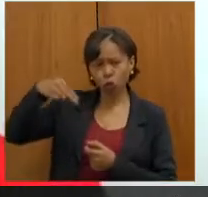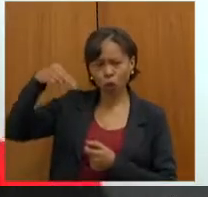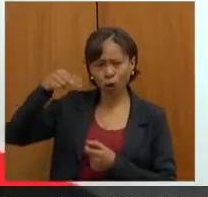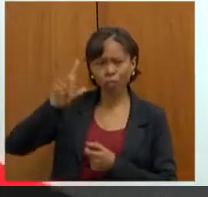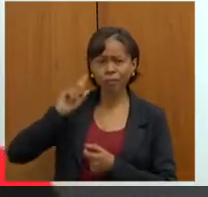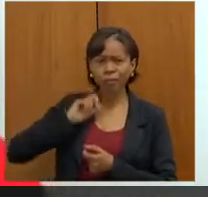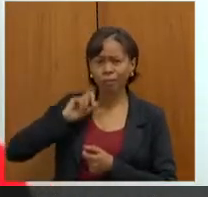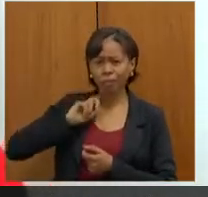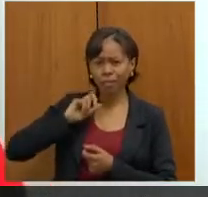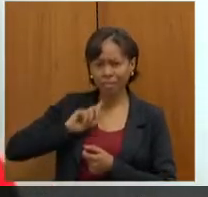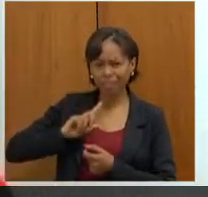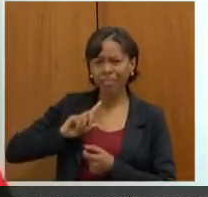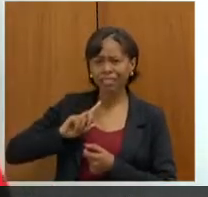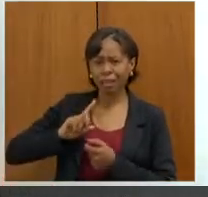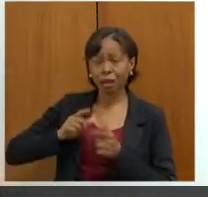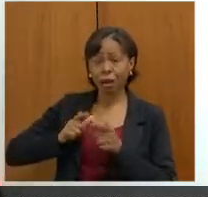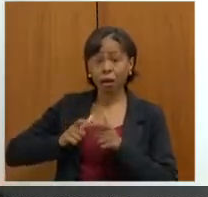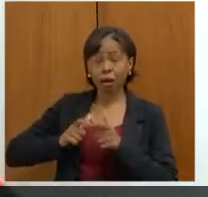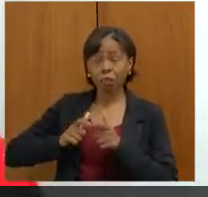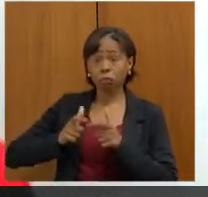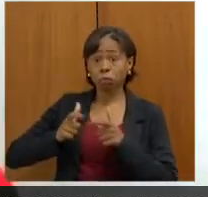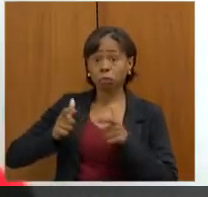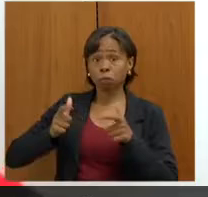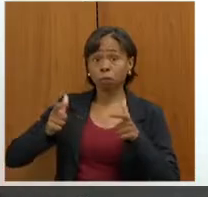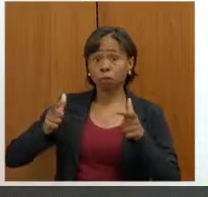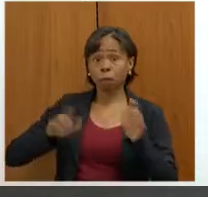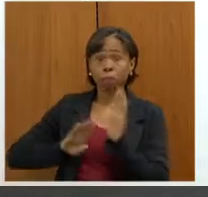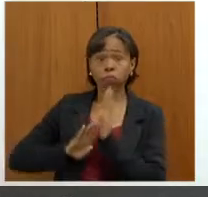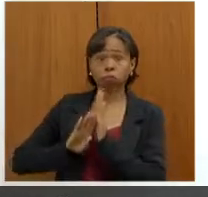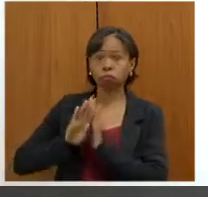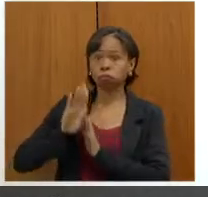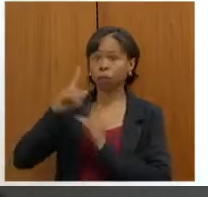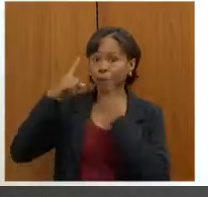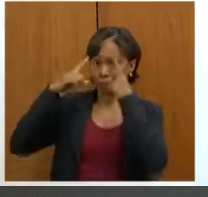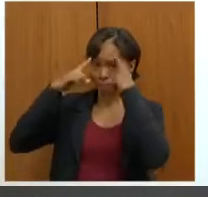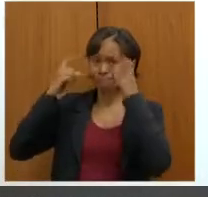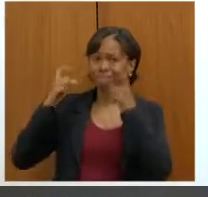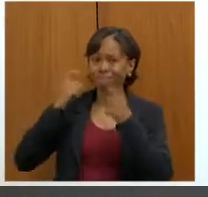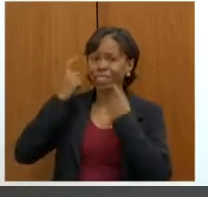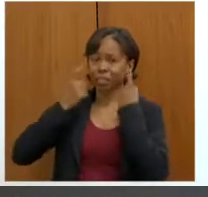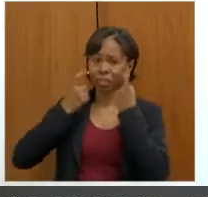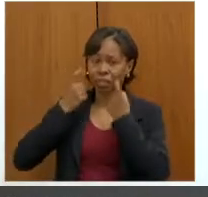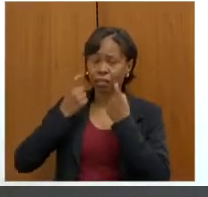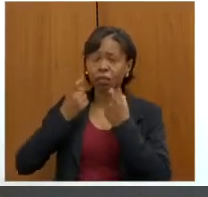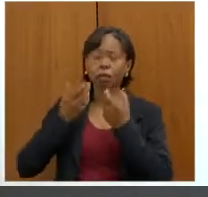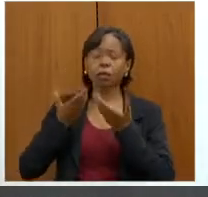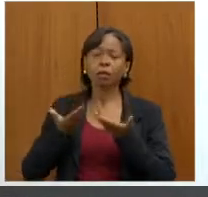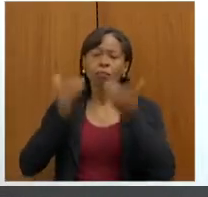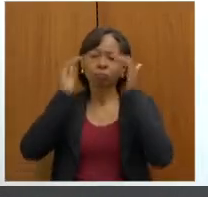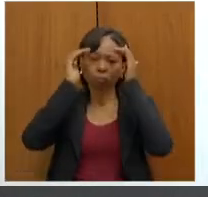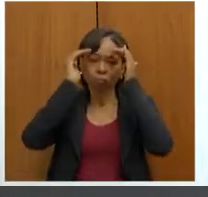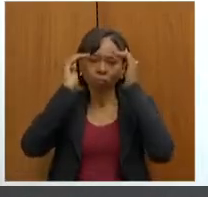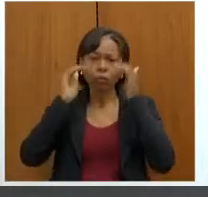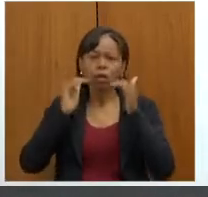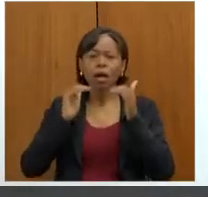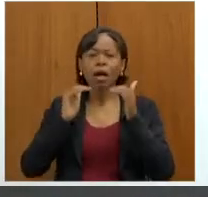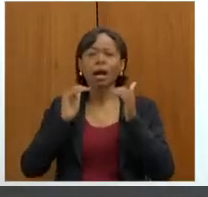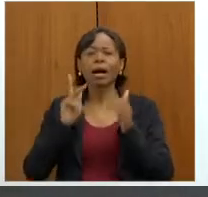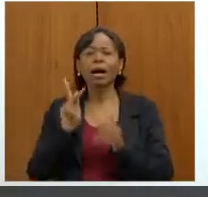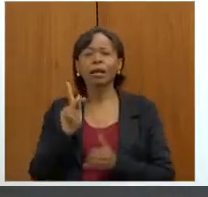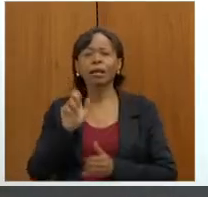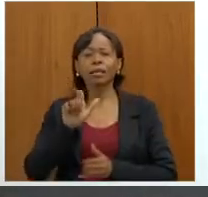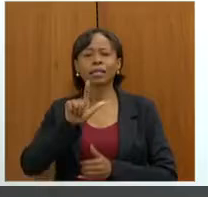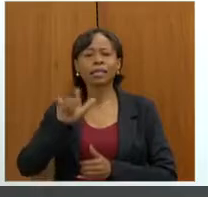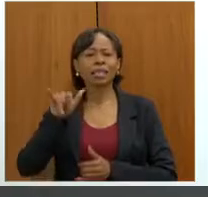na assembleia e eu peço até oportunidade do vídeo Honrar de fazer memória aquele Beatriz Lima o menino de 14 anos